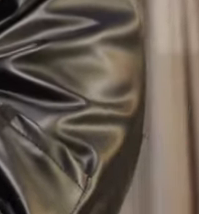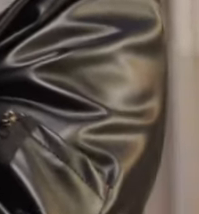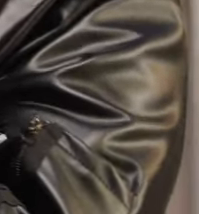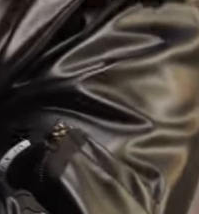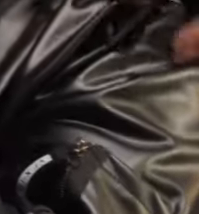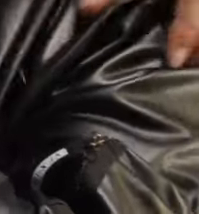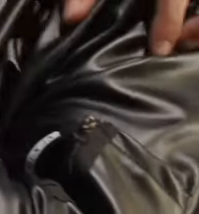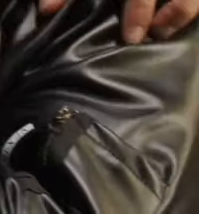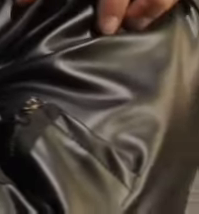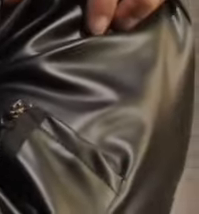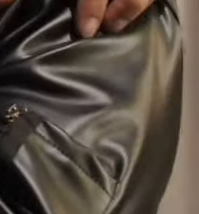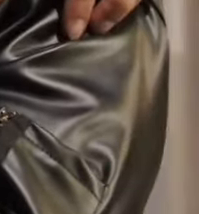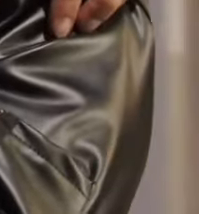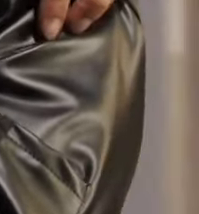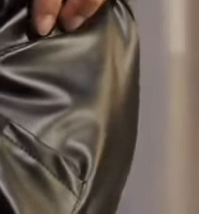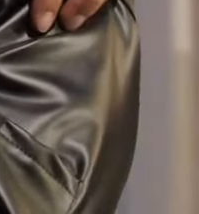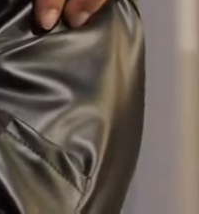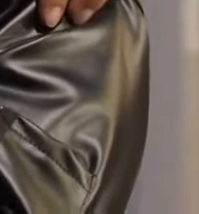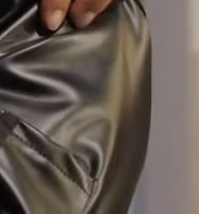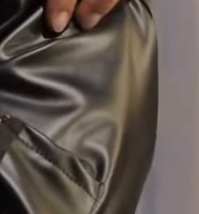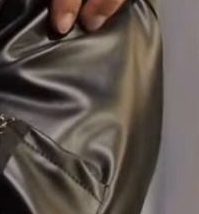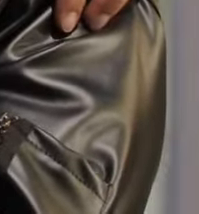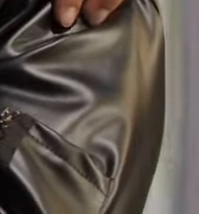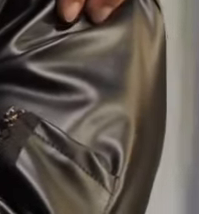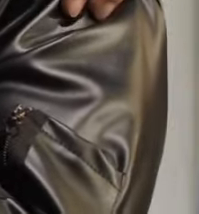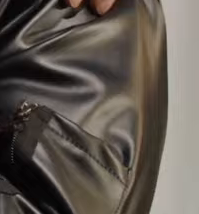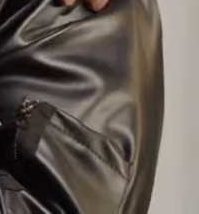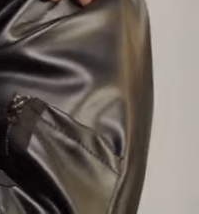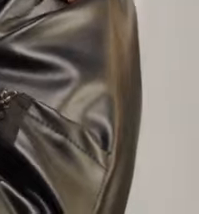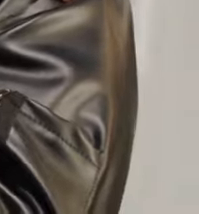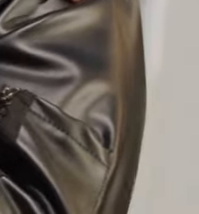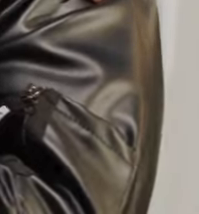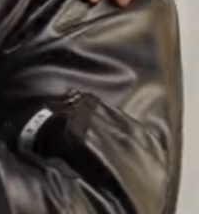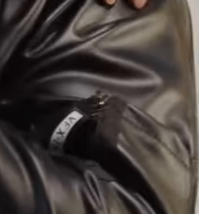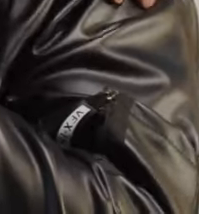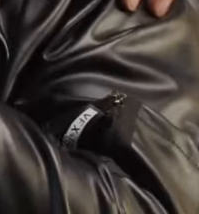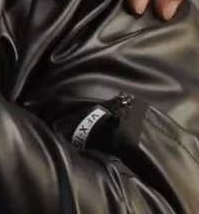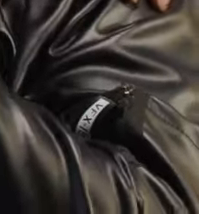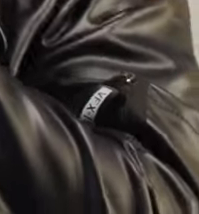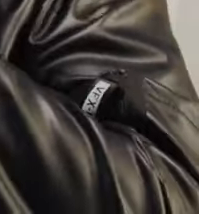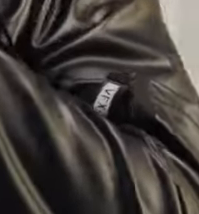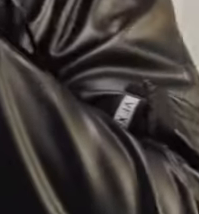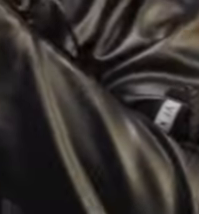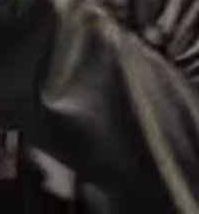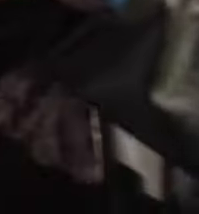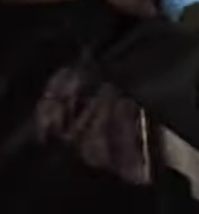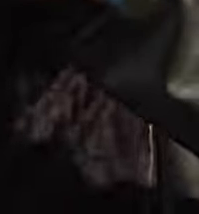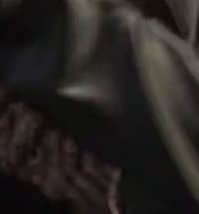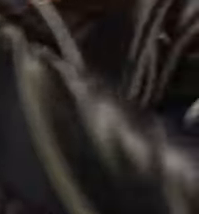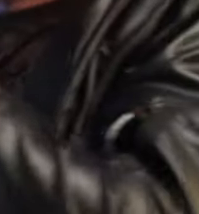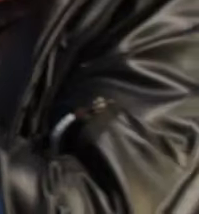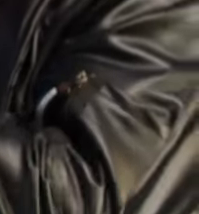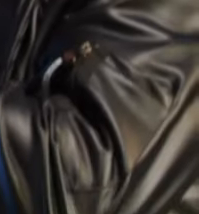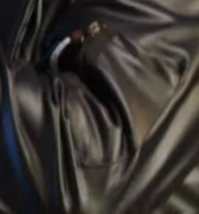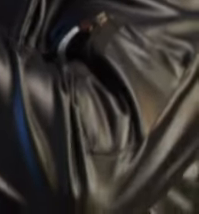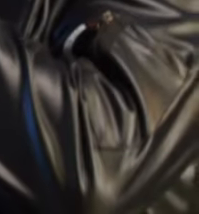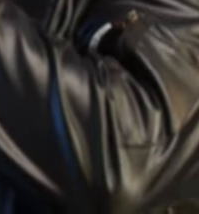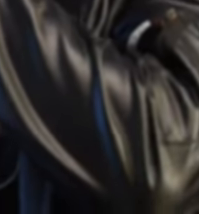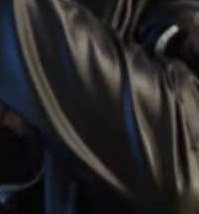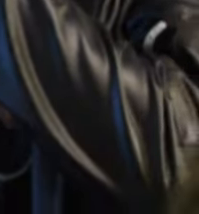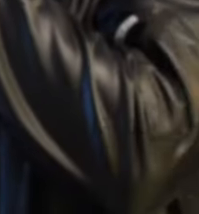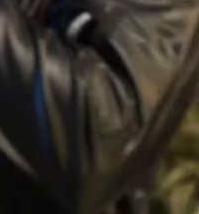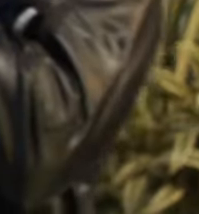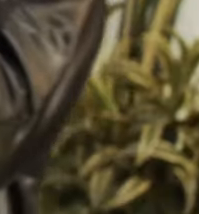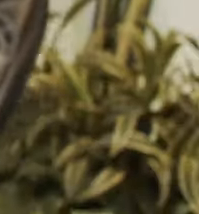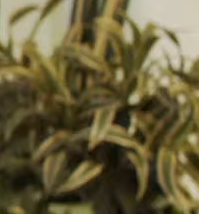tá. É, mano. Rodado já. Pirulito zorro, hein, mano. Tempo passou, bichão. Você deu a paçoca no lanche da